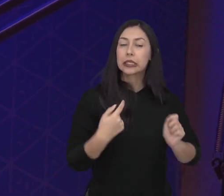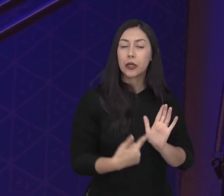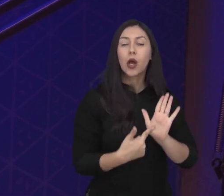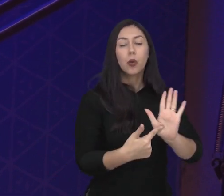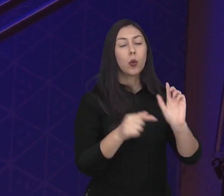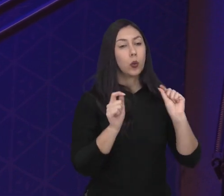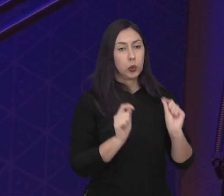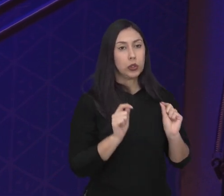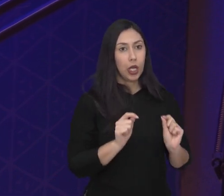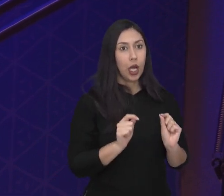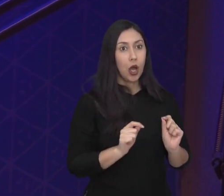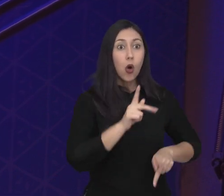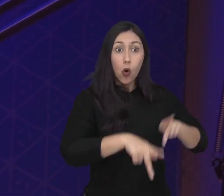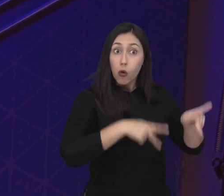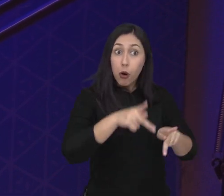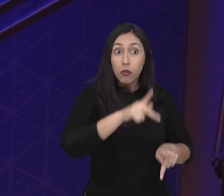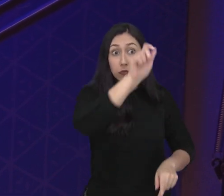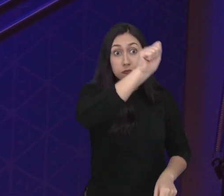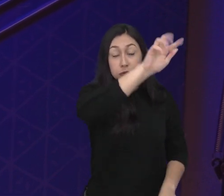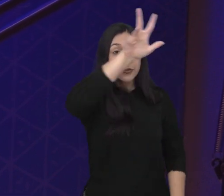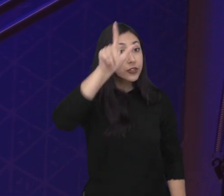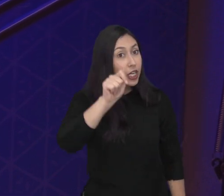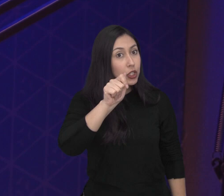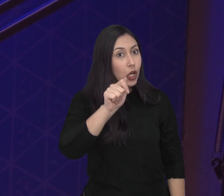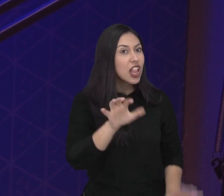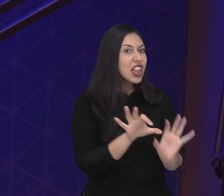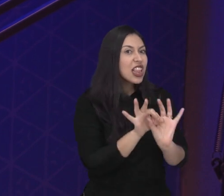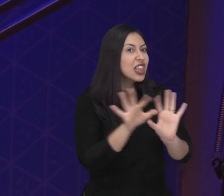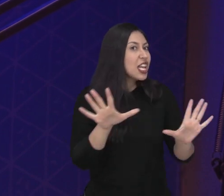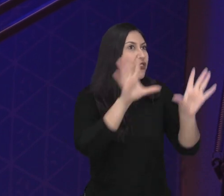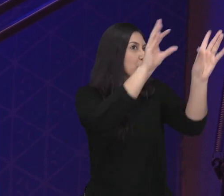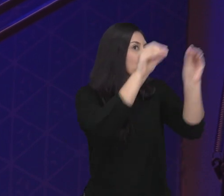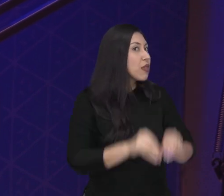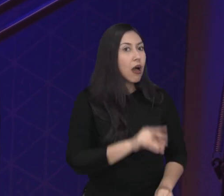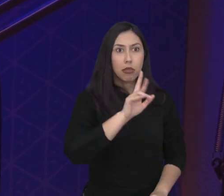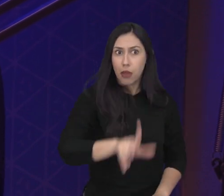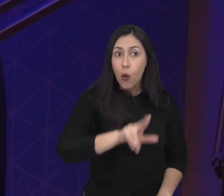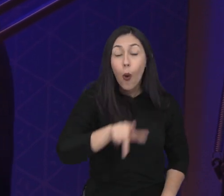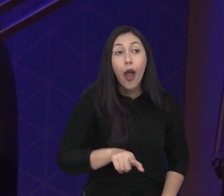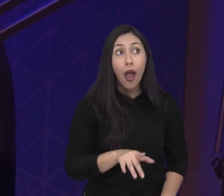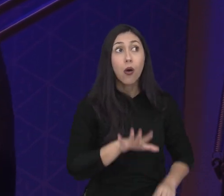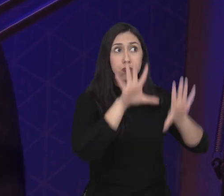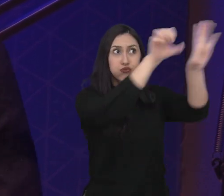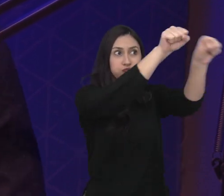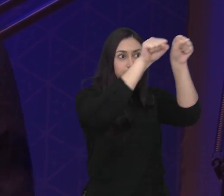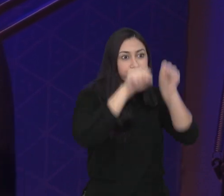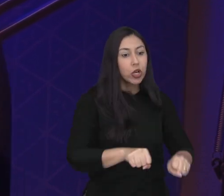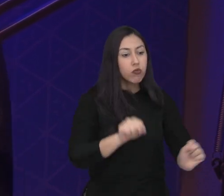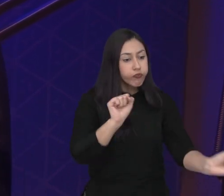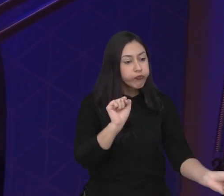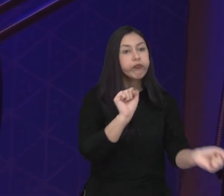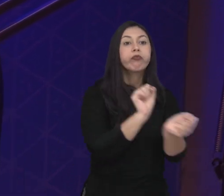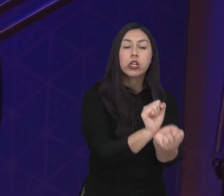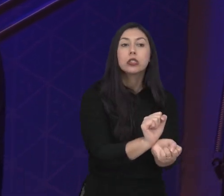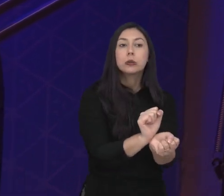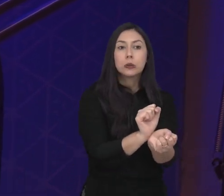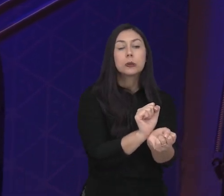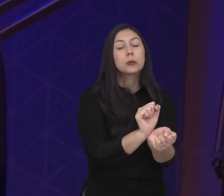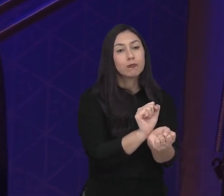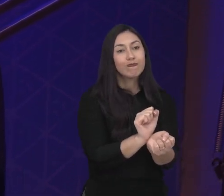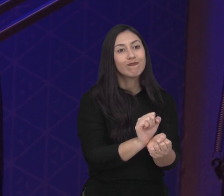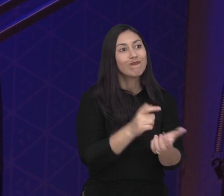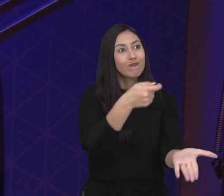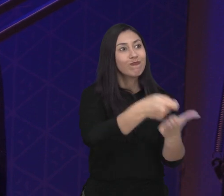vinda dos africanos foi uma vinda forçada, Então, mesmo se a gente for colocar eles aí nesse lugar de imigrantes, foi uma